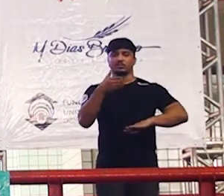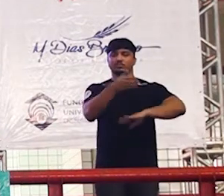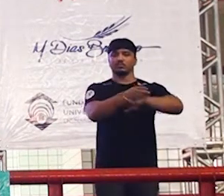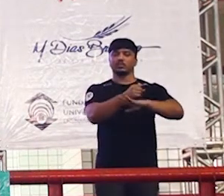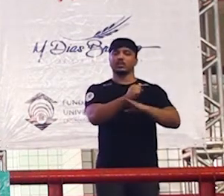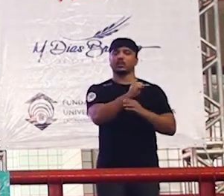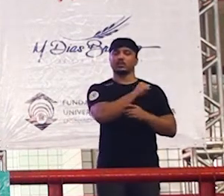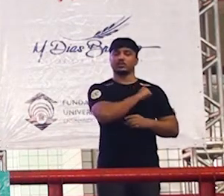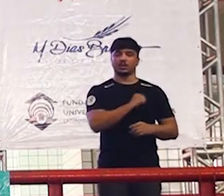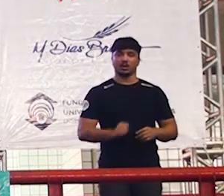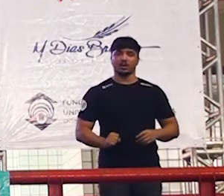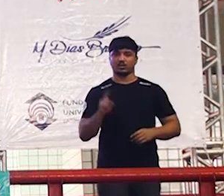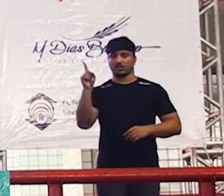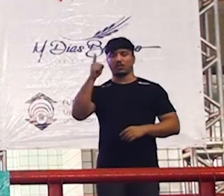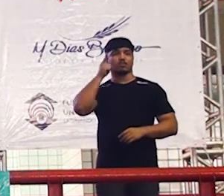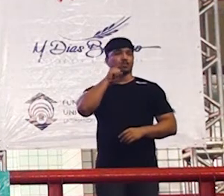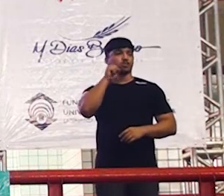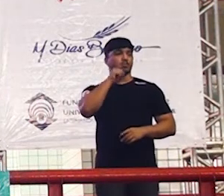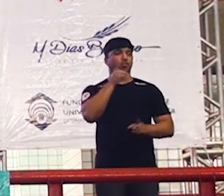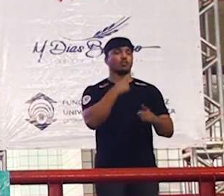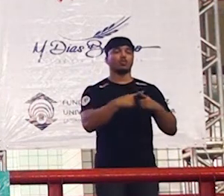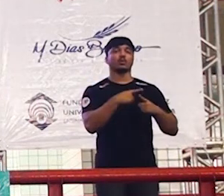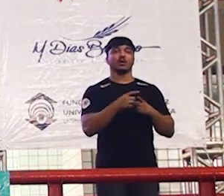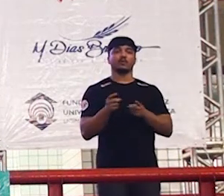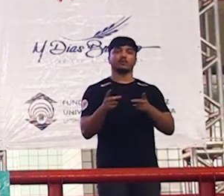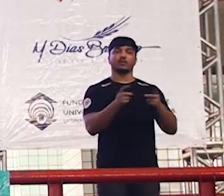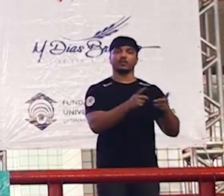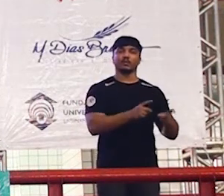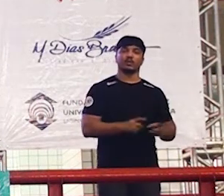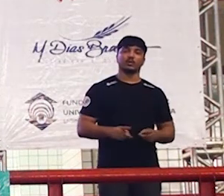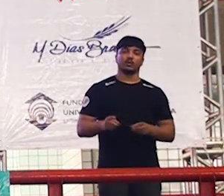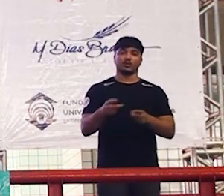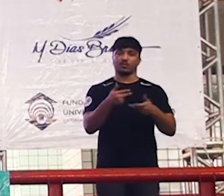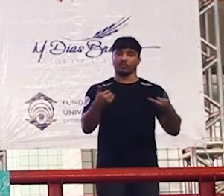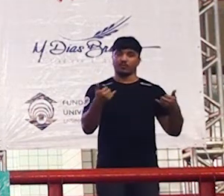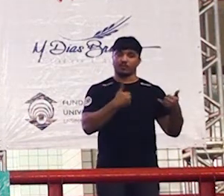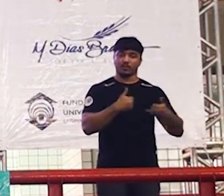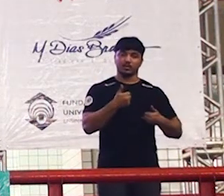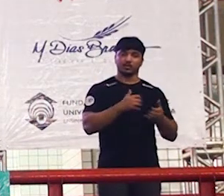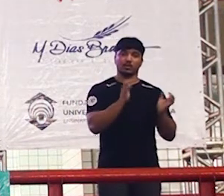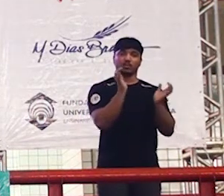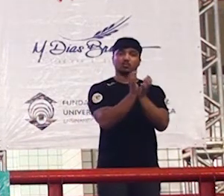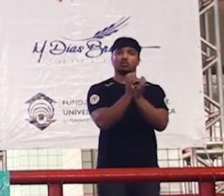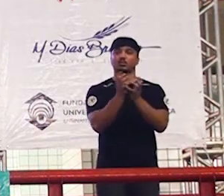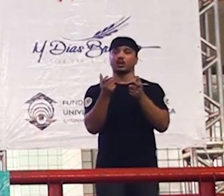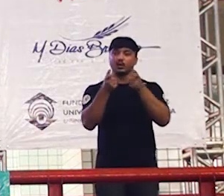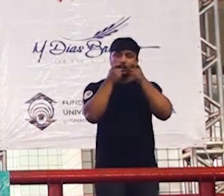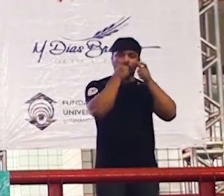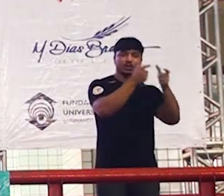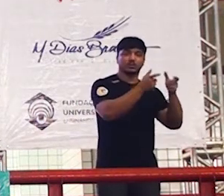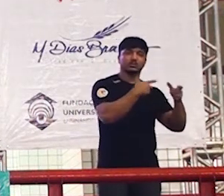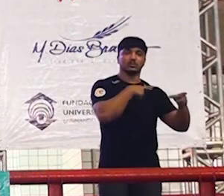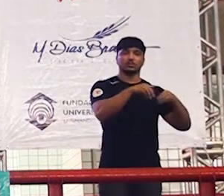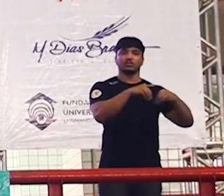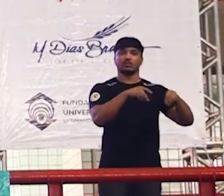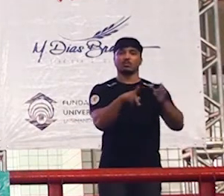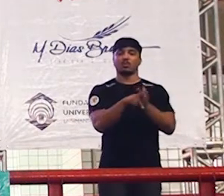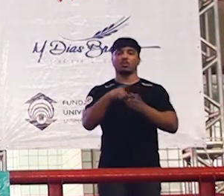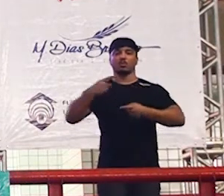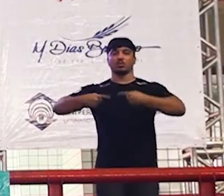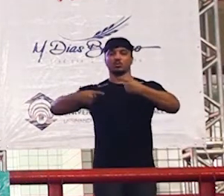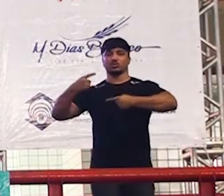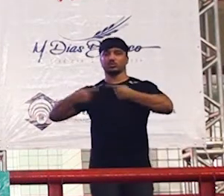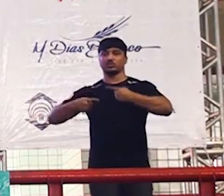Senado americano, porque estava vendendo informações dos usuários para grupos que estavam fazendo manipulação política